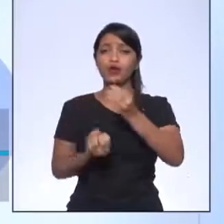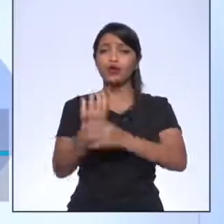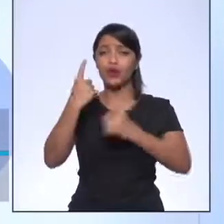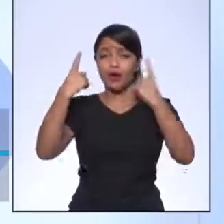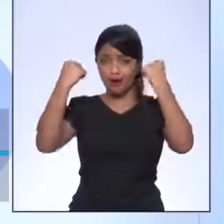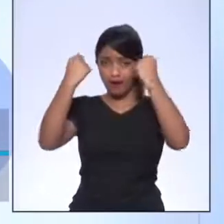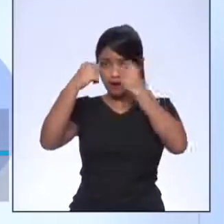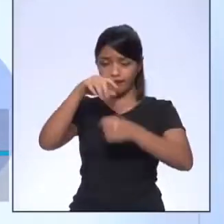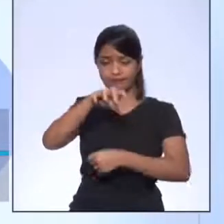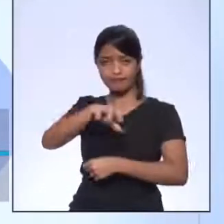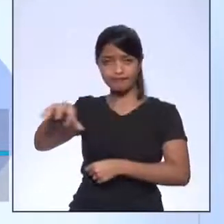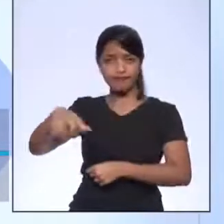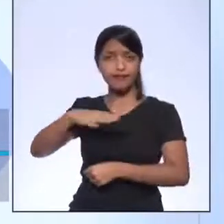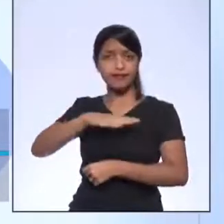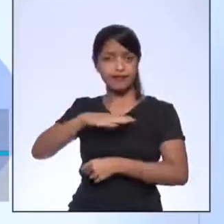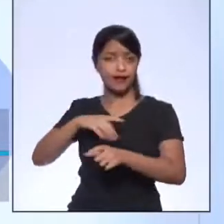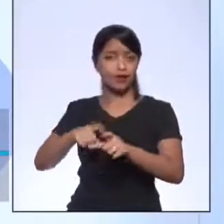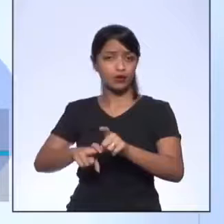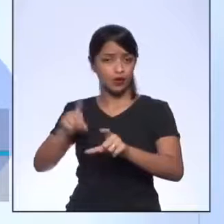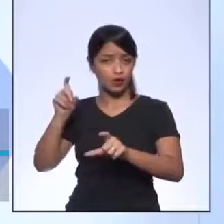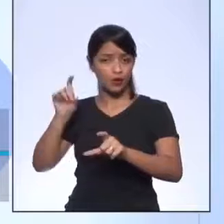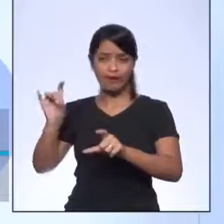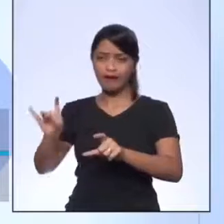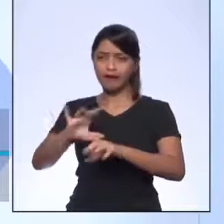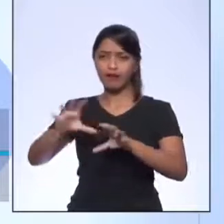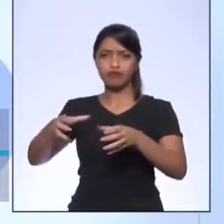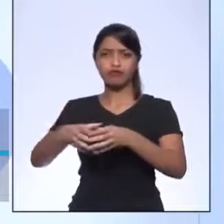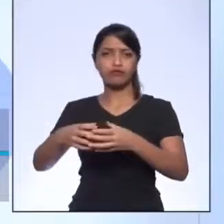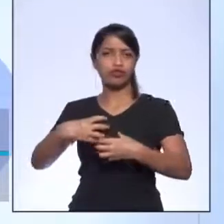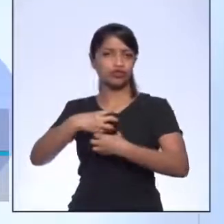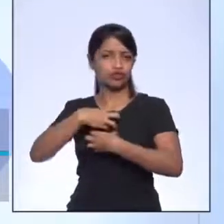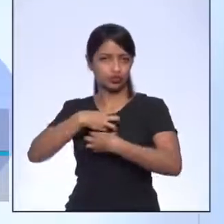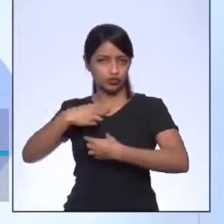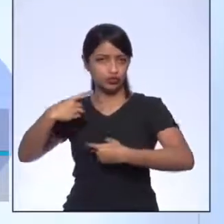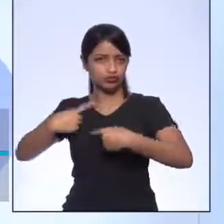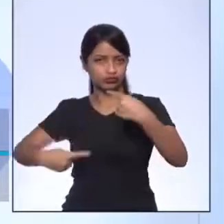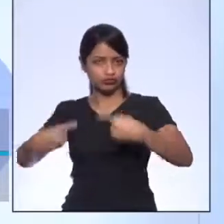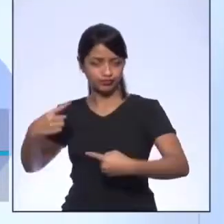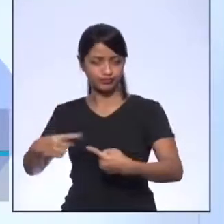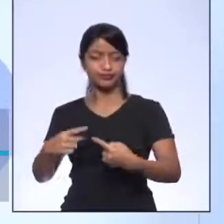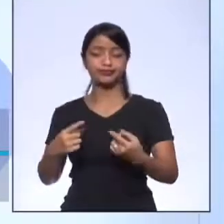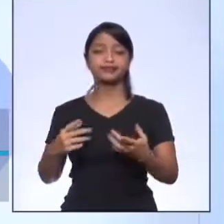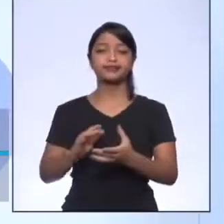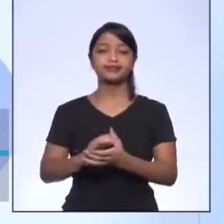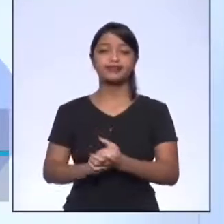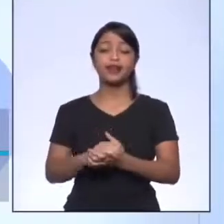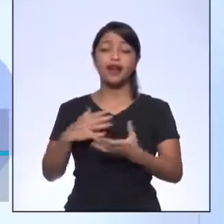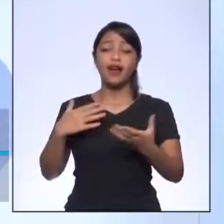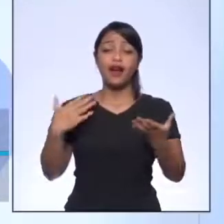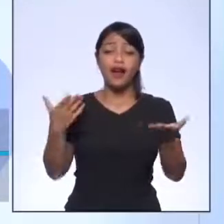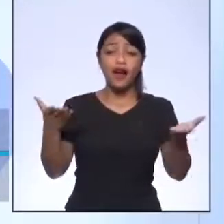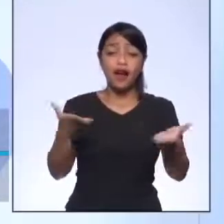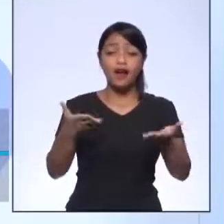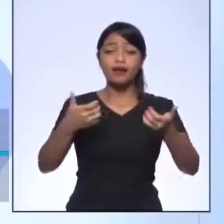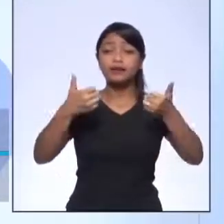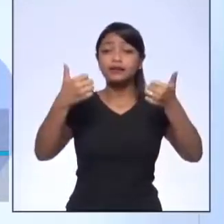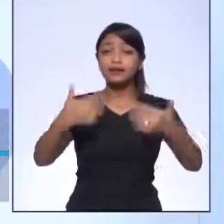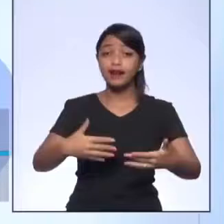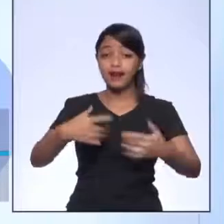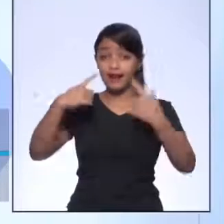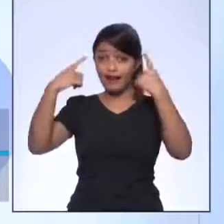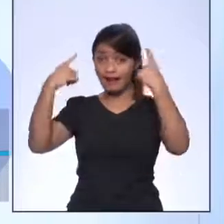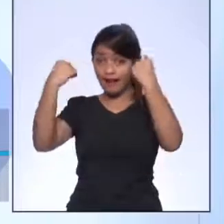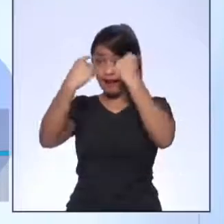cidades autônomas, cada um com a sua tradição, sua forma de governar, e agora as contribuições da Grécia antiga para a